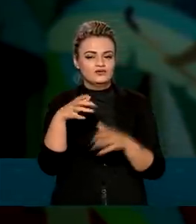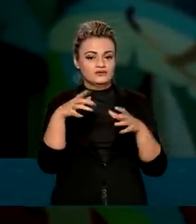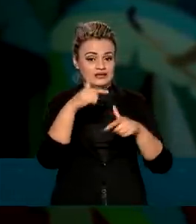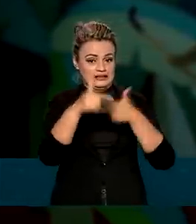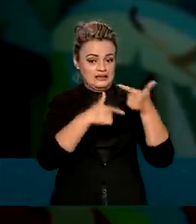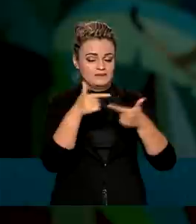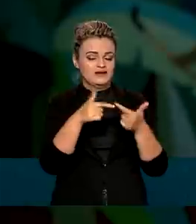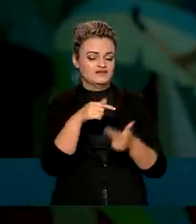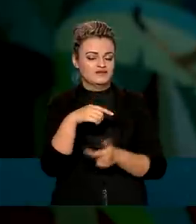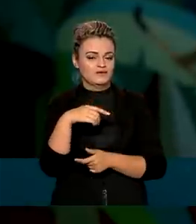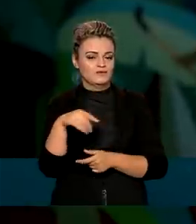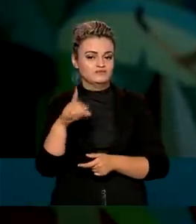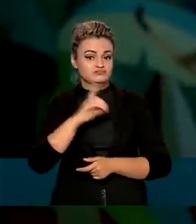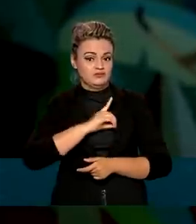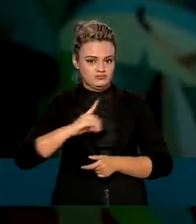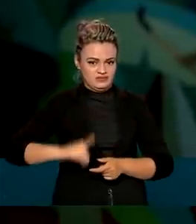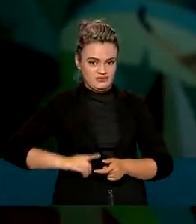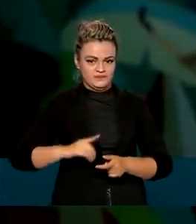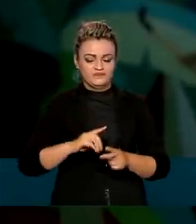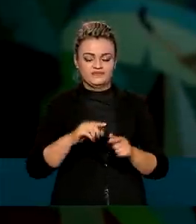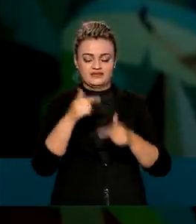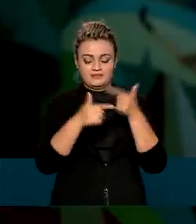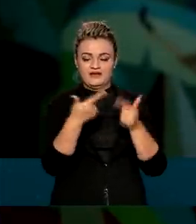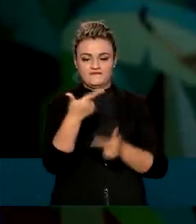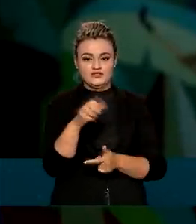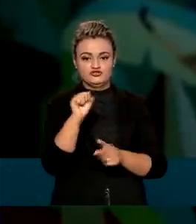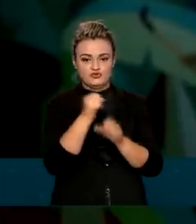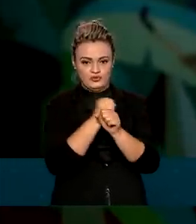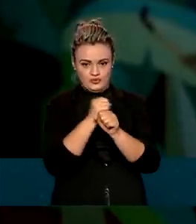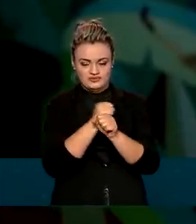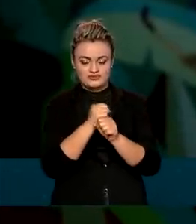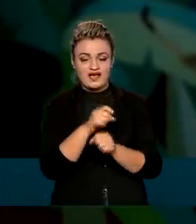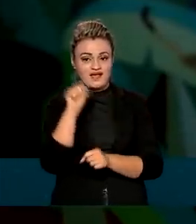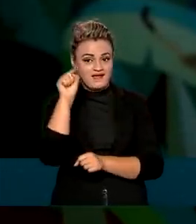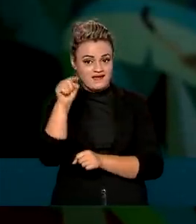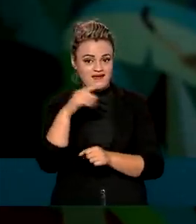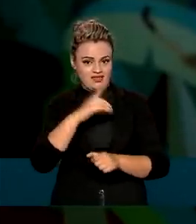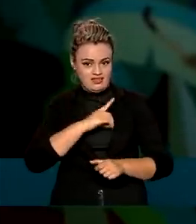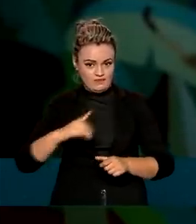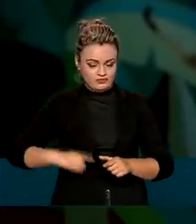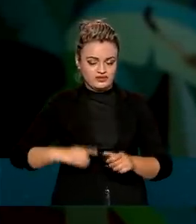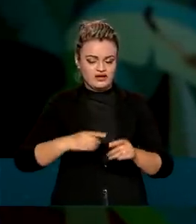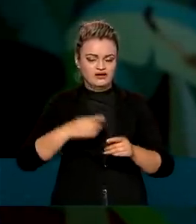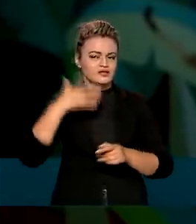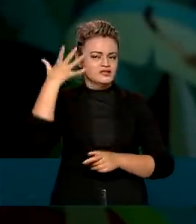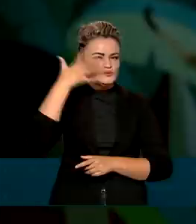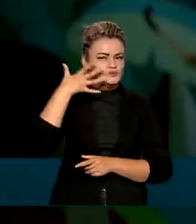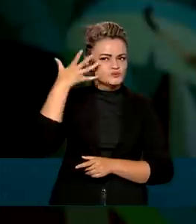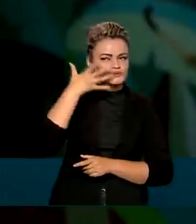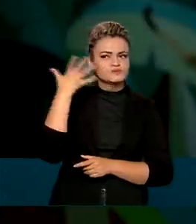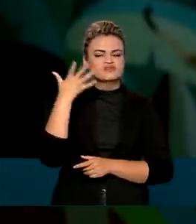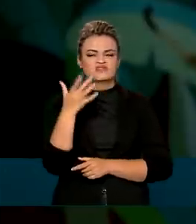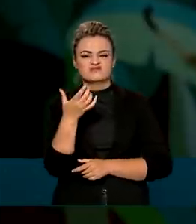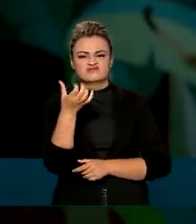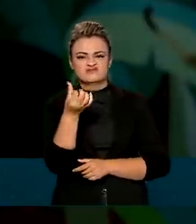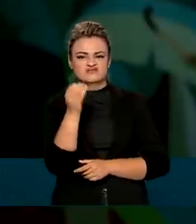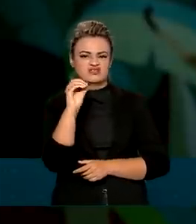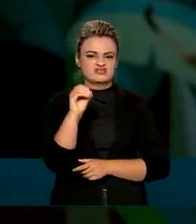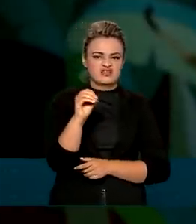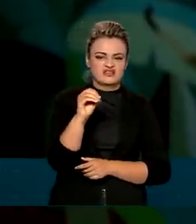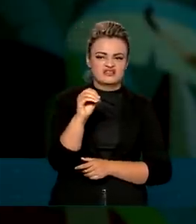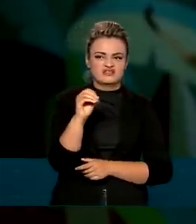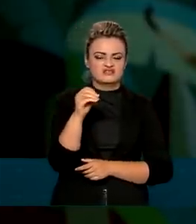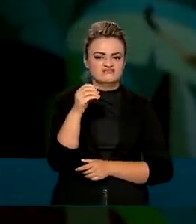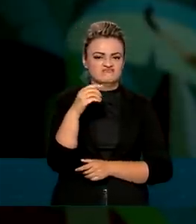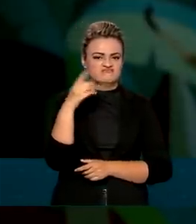parlamentar fiquei 28 eu vendo a câmera e ali os parâmetros de excursão em média ali 60